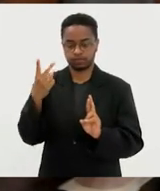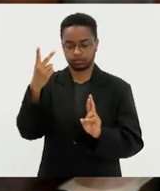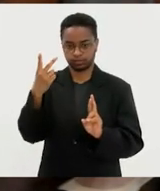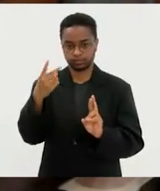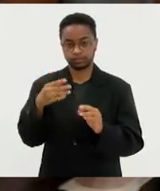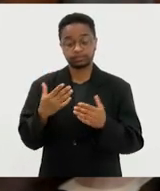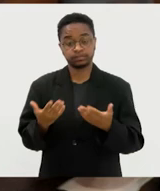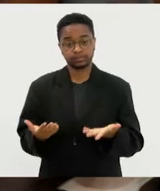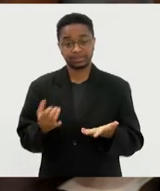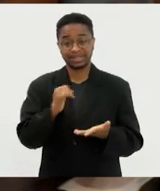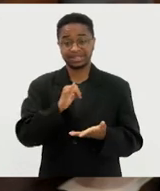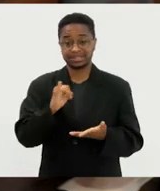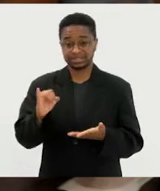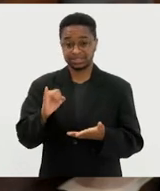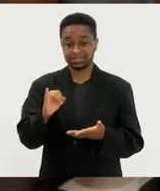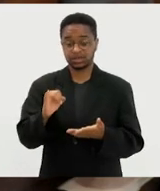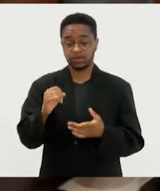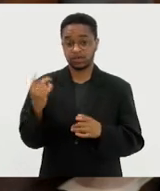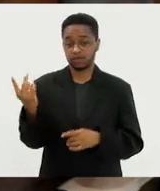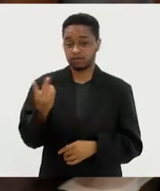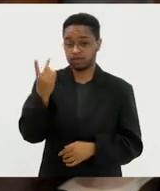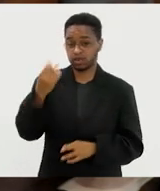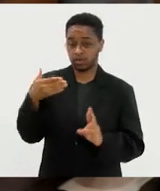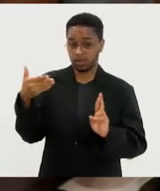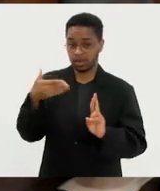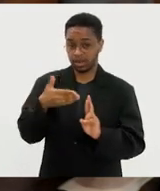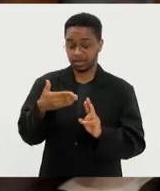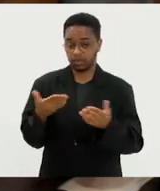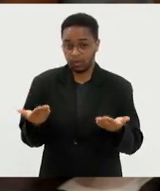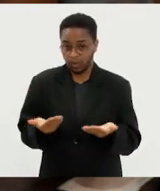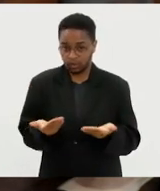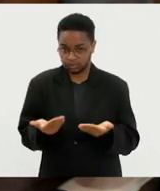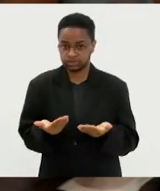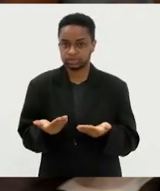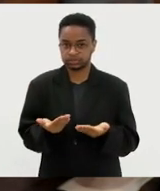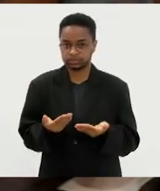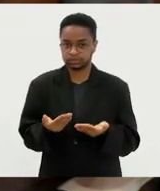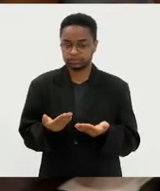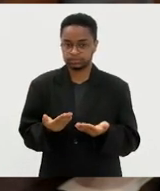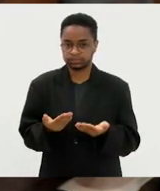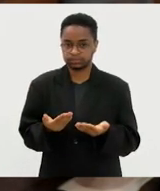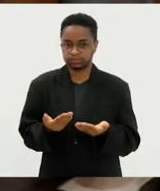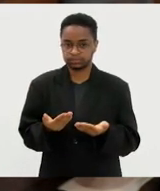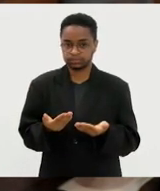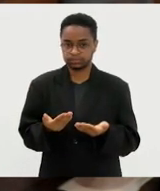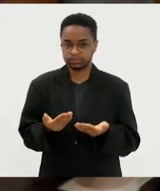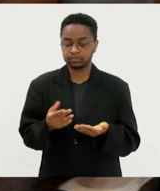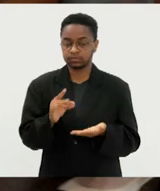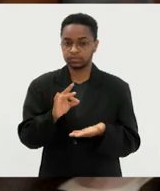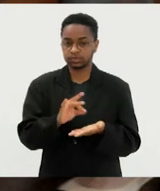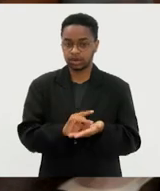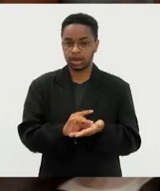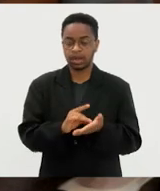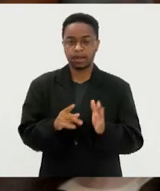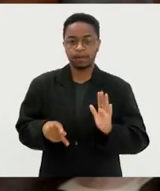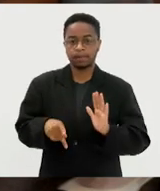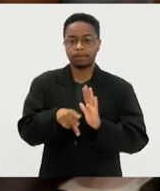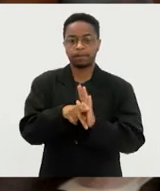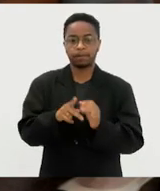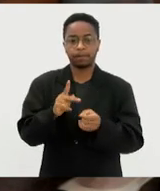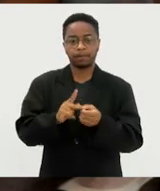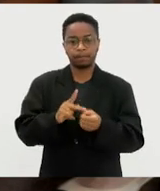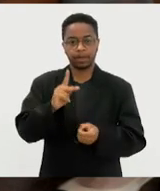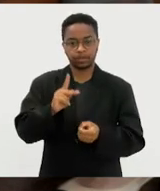Se o preço de referência hoje fosse o preço de referência do petróleo que